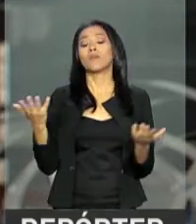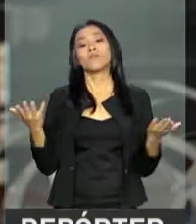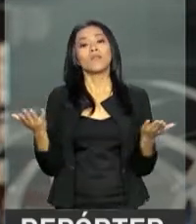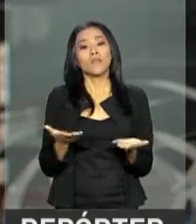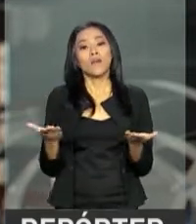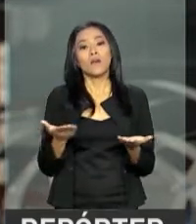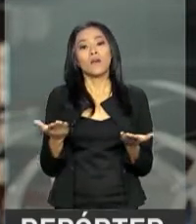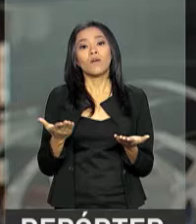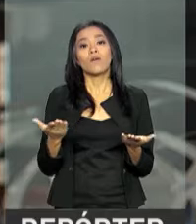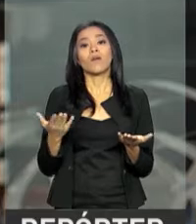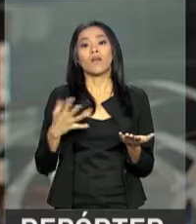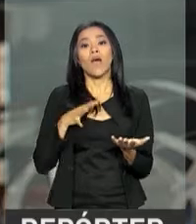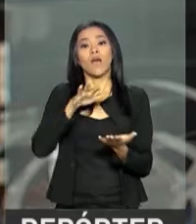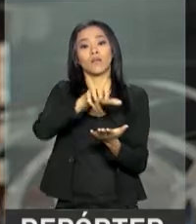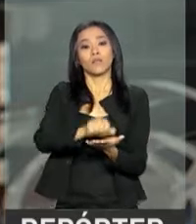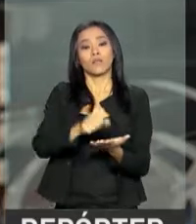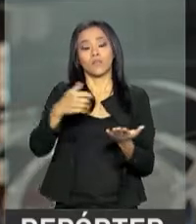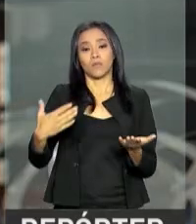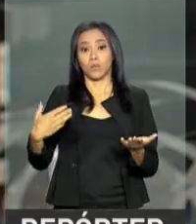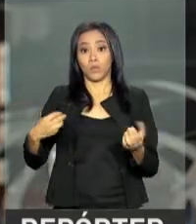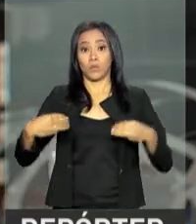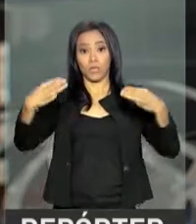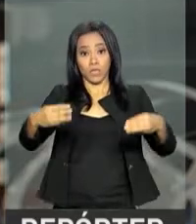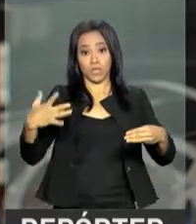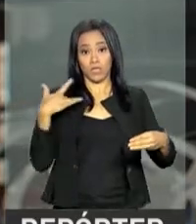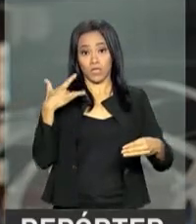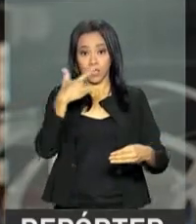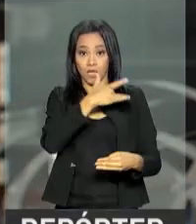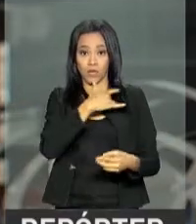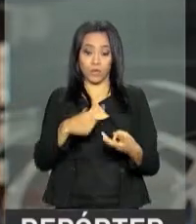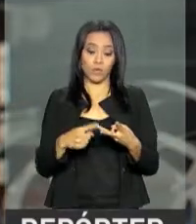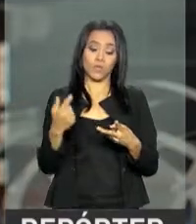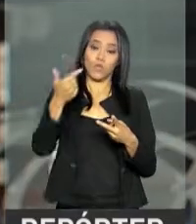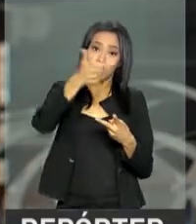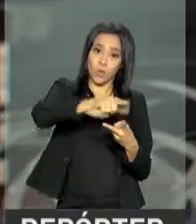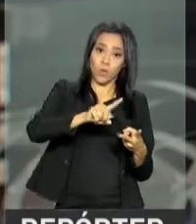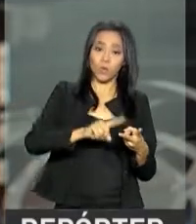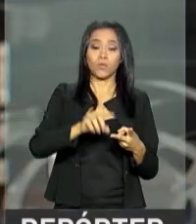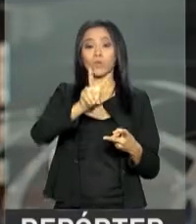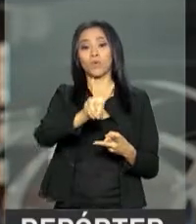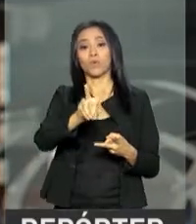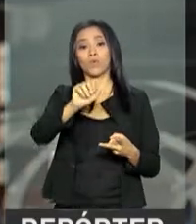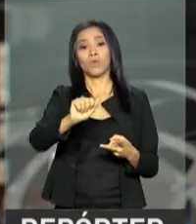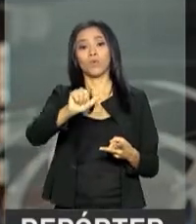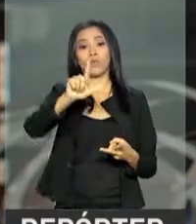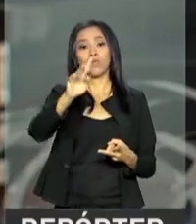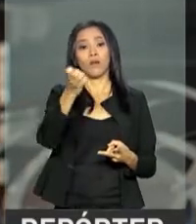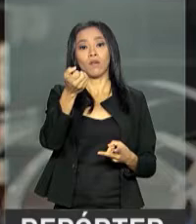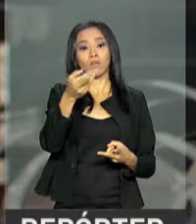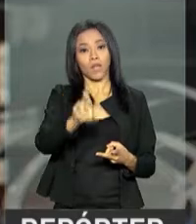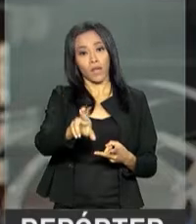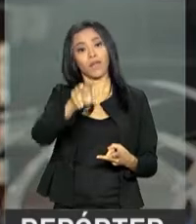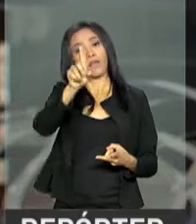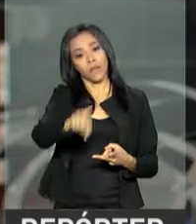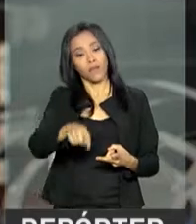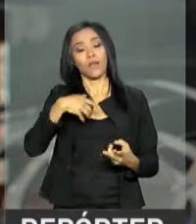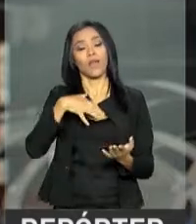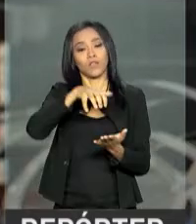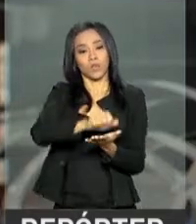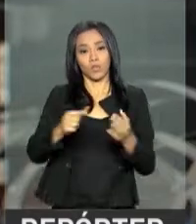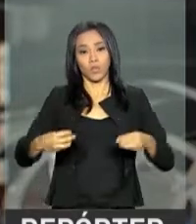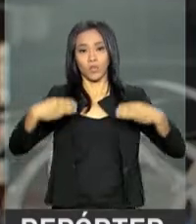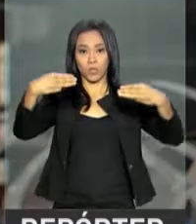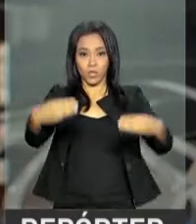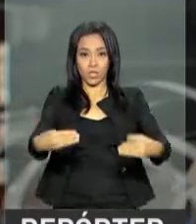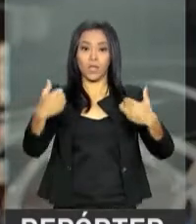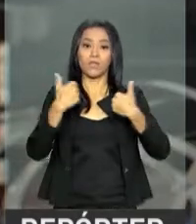Econômica Federal e assumiu o Ministério da Saúde. E Walter Casimiro se tornou o titular do Ministério dos Transportes,